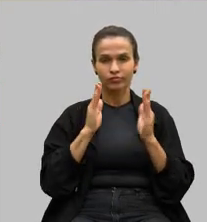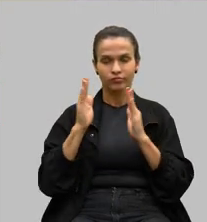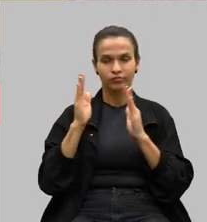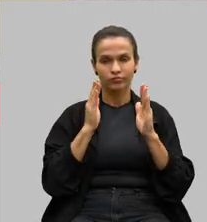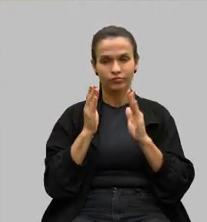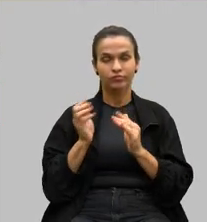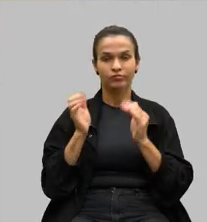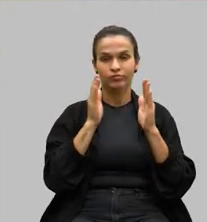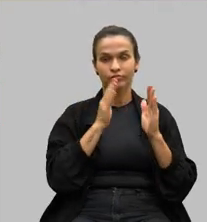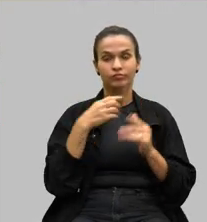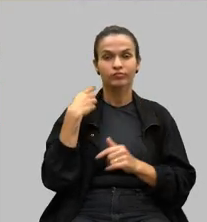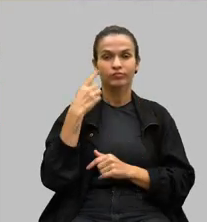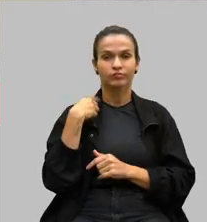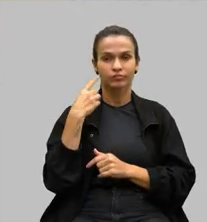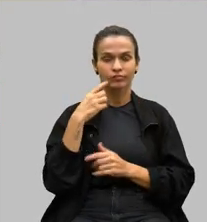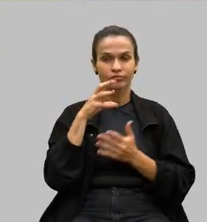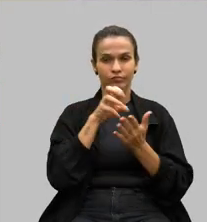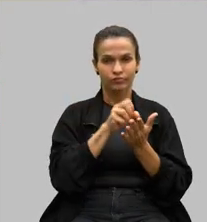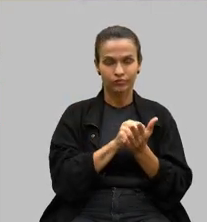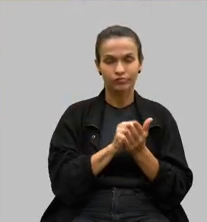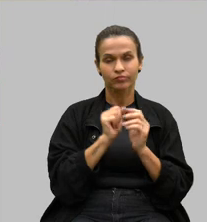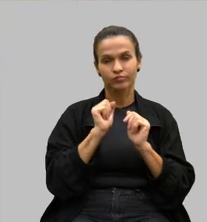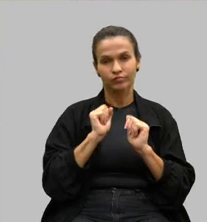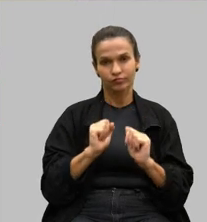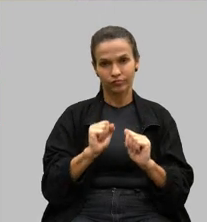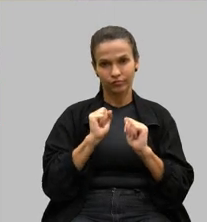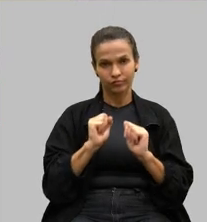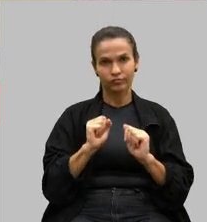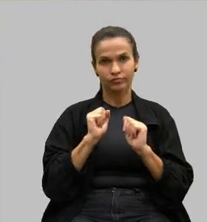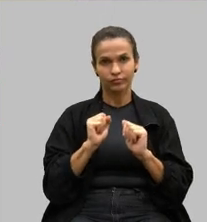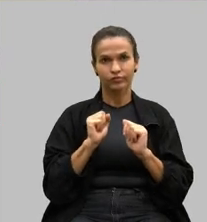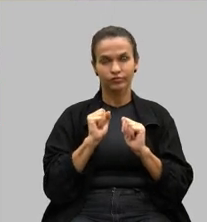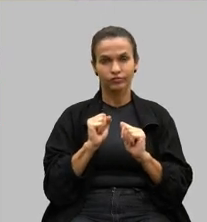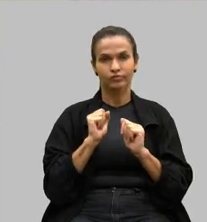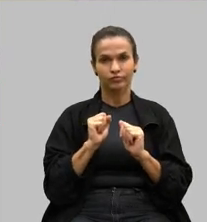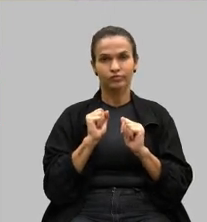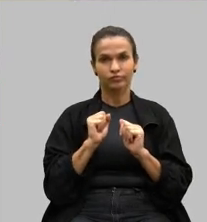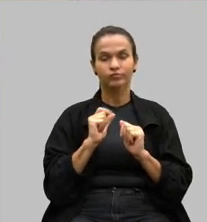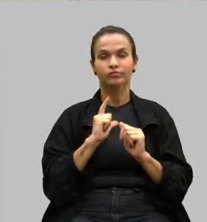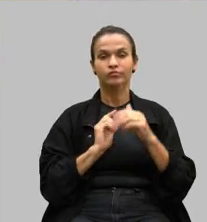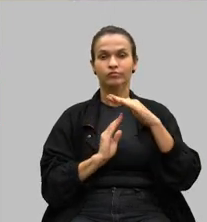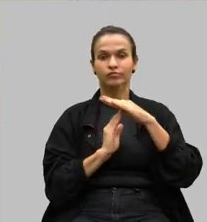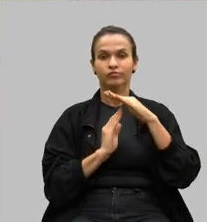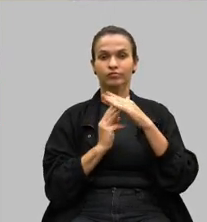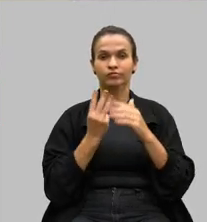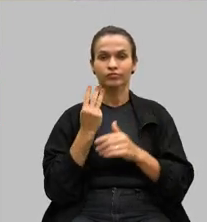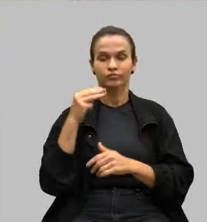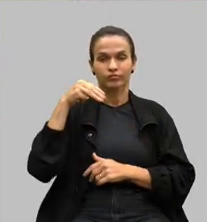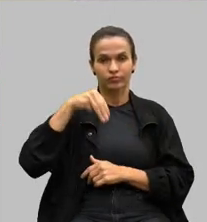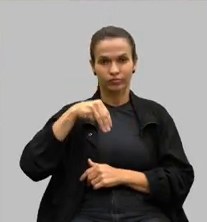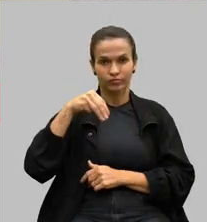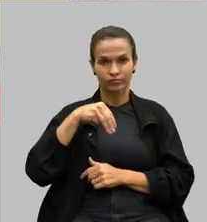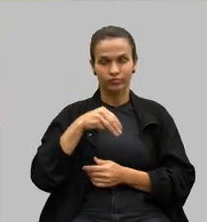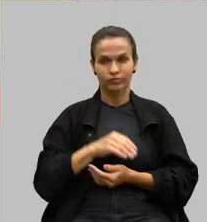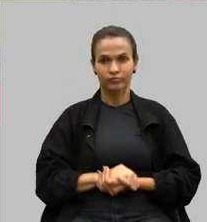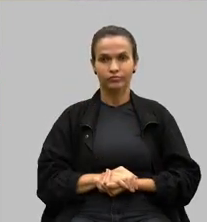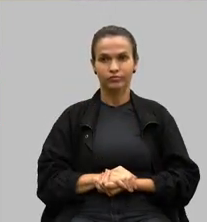palavra aos deputados deputados inscritos que poderão e disporão de 3 minutos para suas interpelações